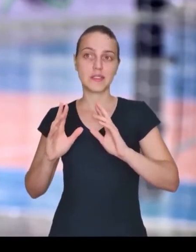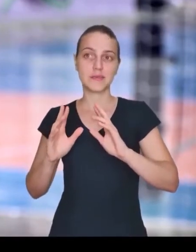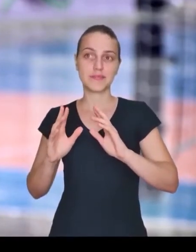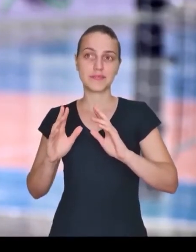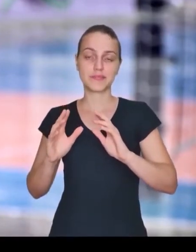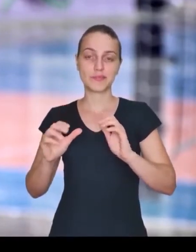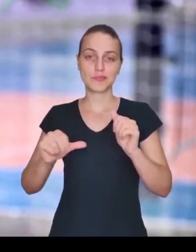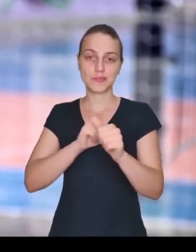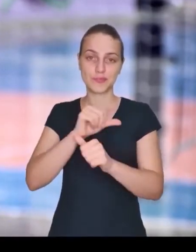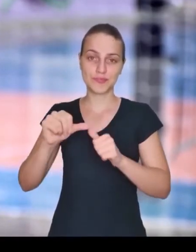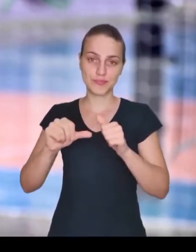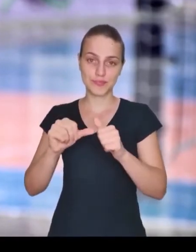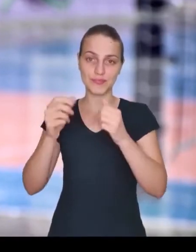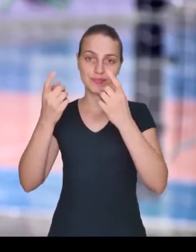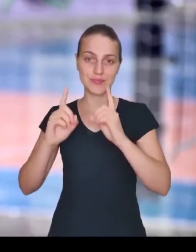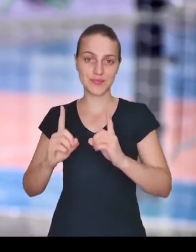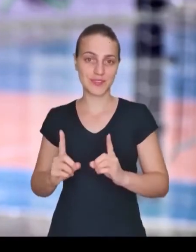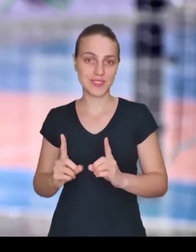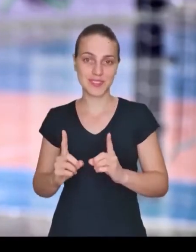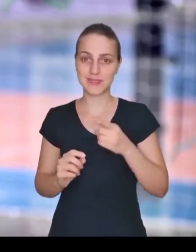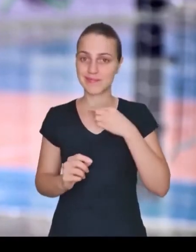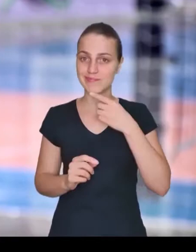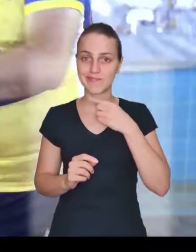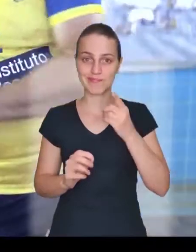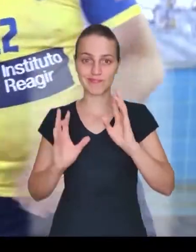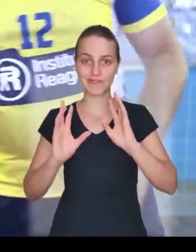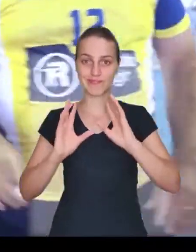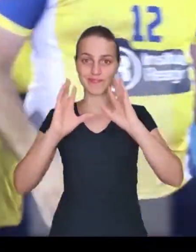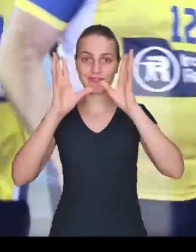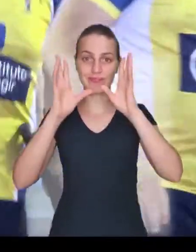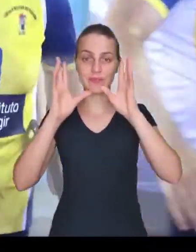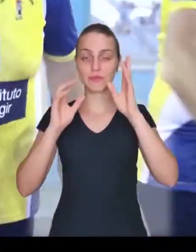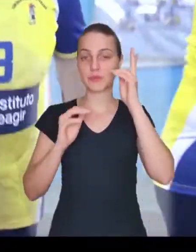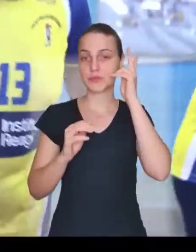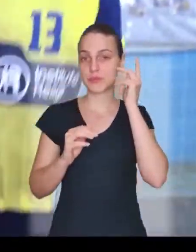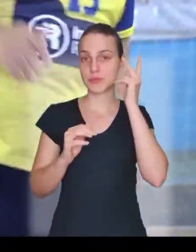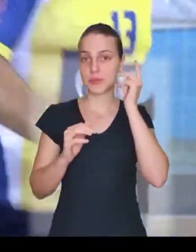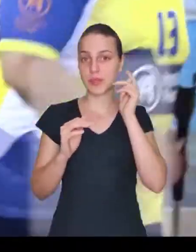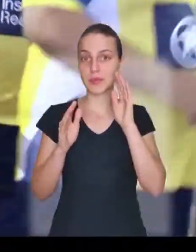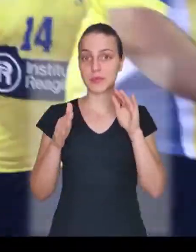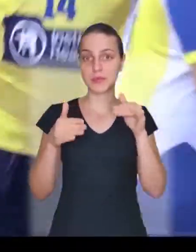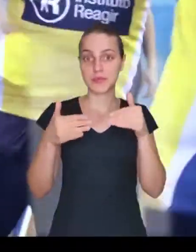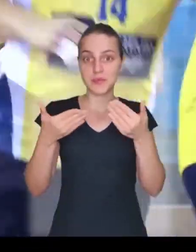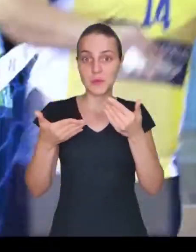espaço necessário para desenvolver as suas práticas esportivas.